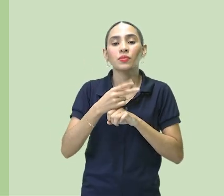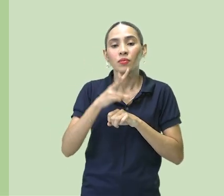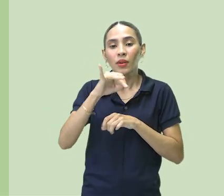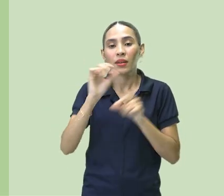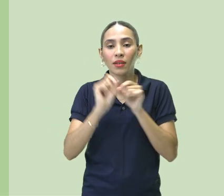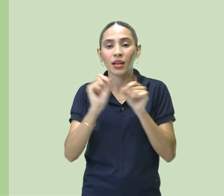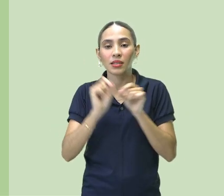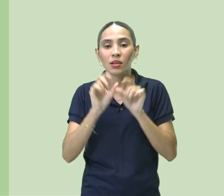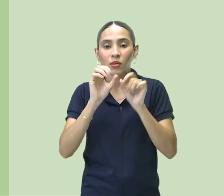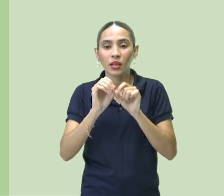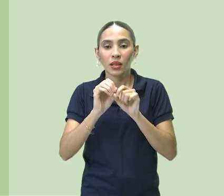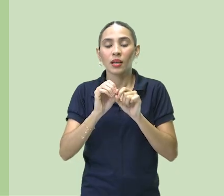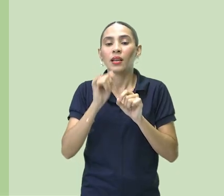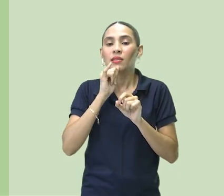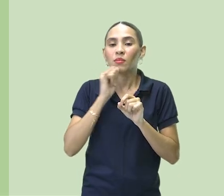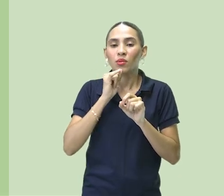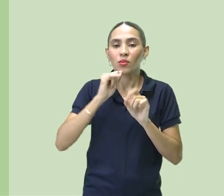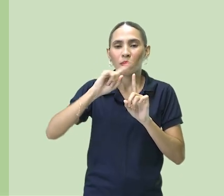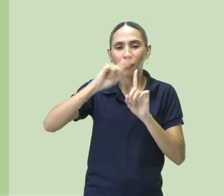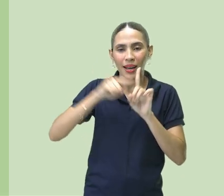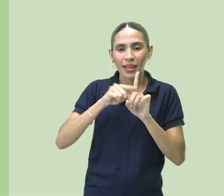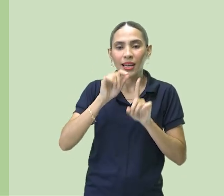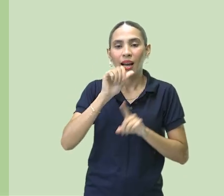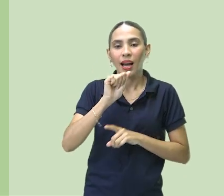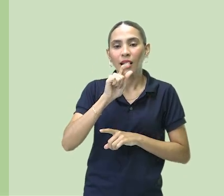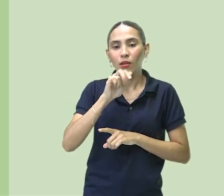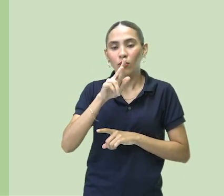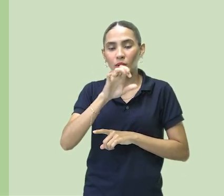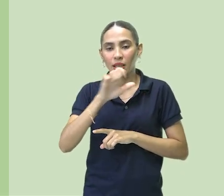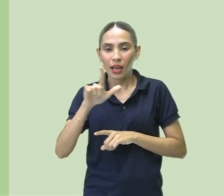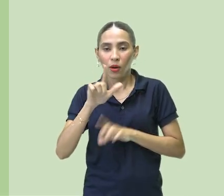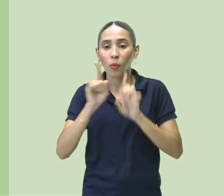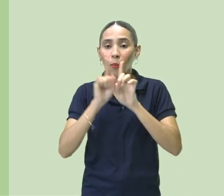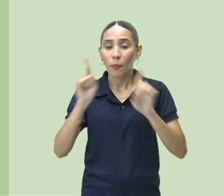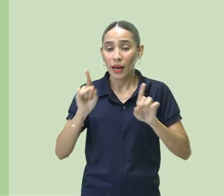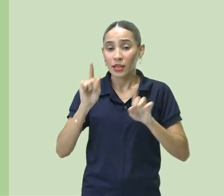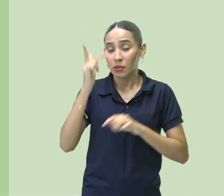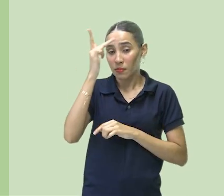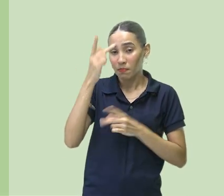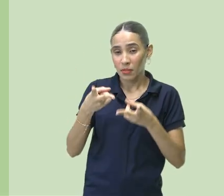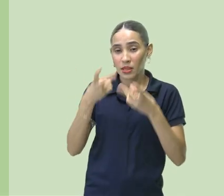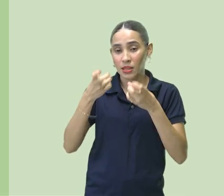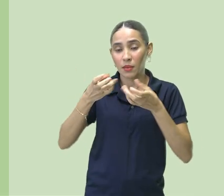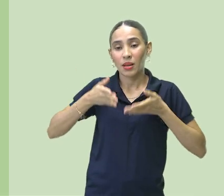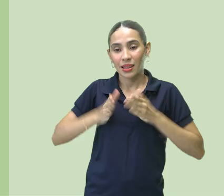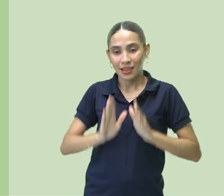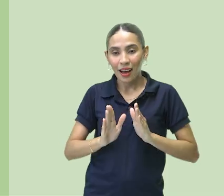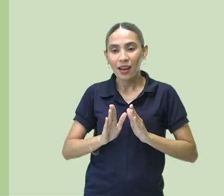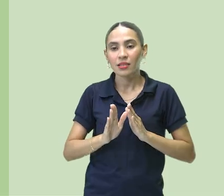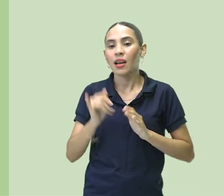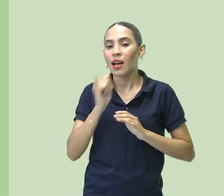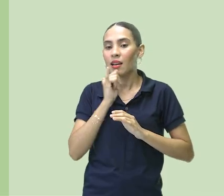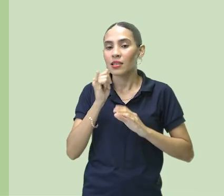vai ter o papel de barriga de aluguel. Mas observem, quando nasce o indivíduo, ele vai nascer com as características